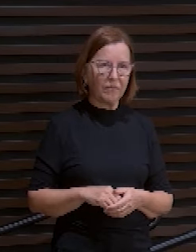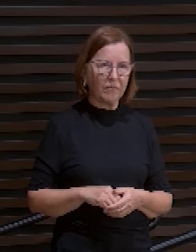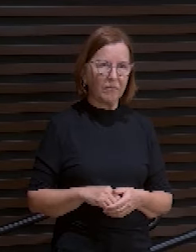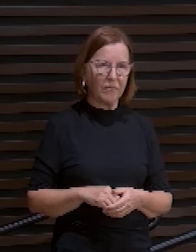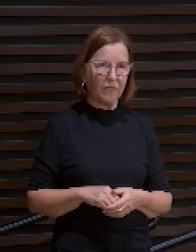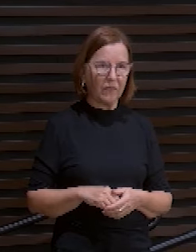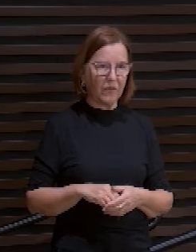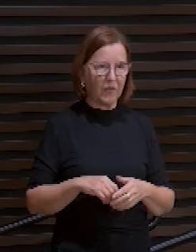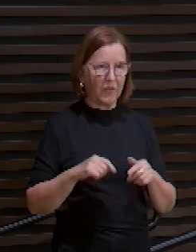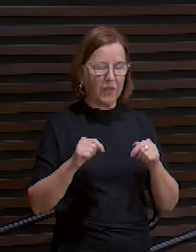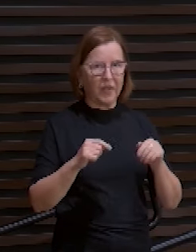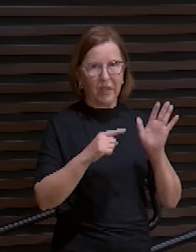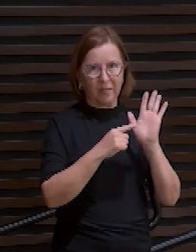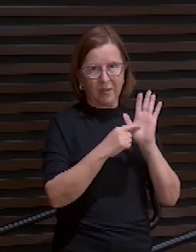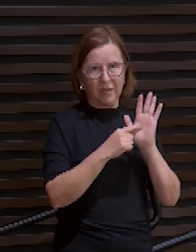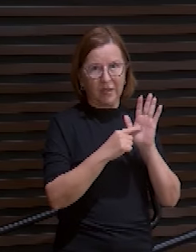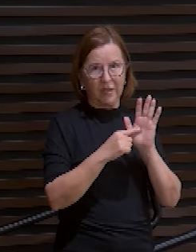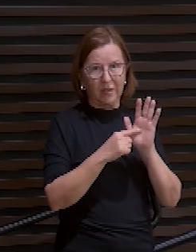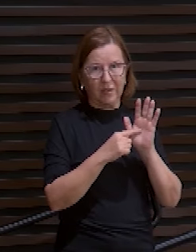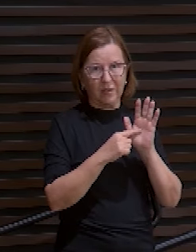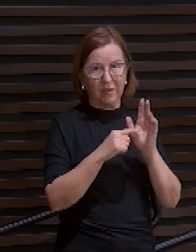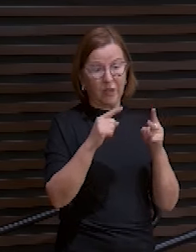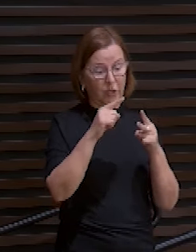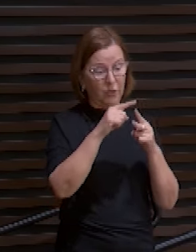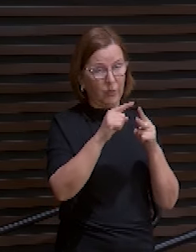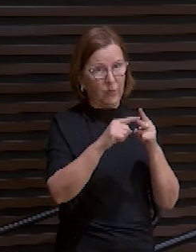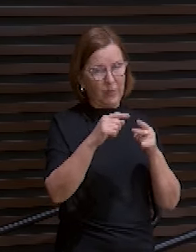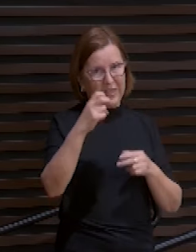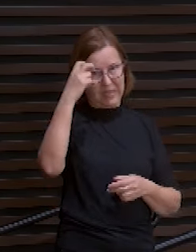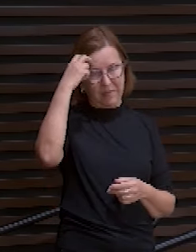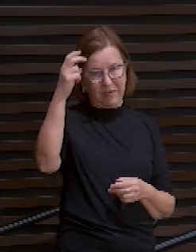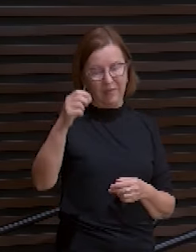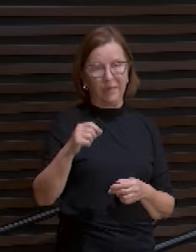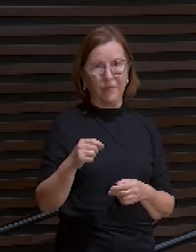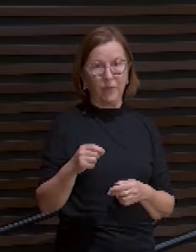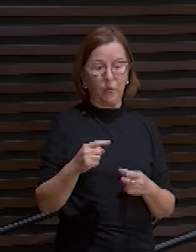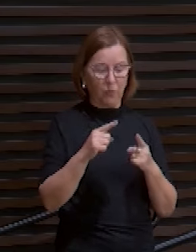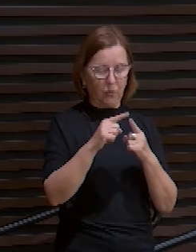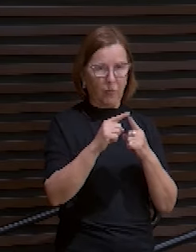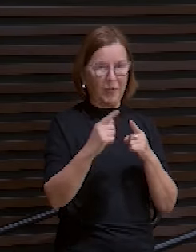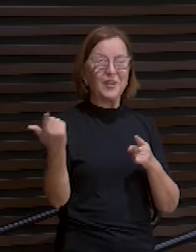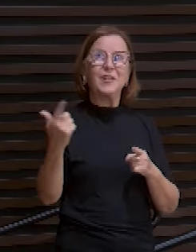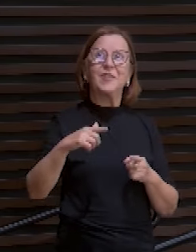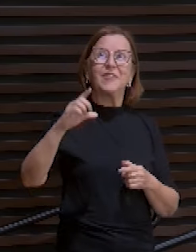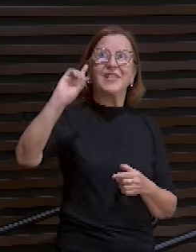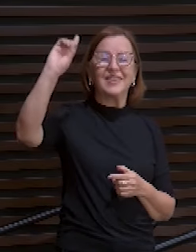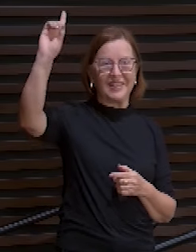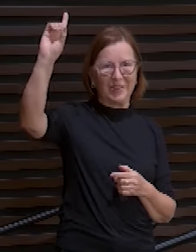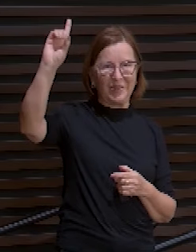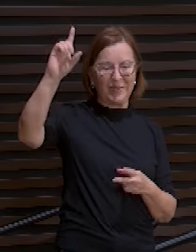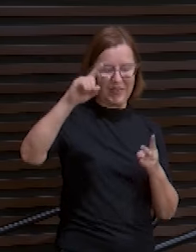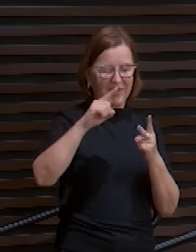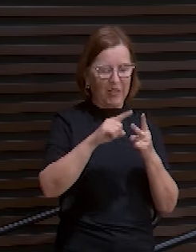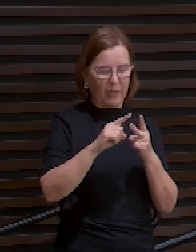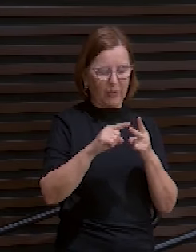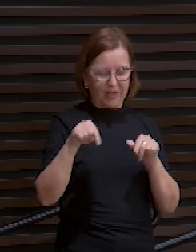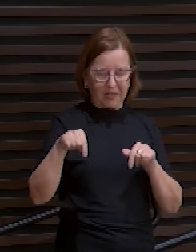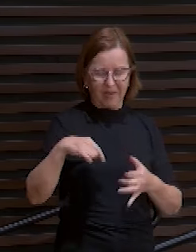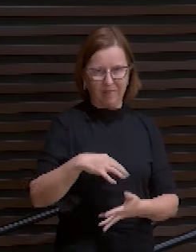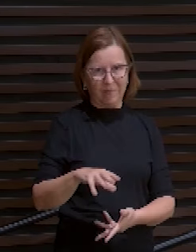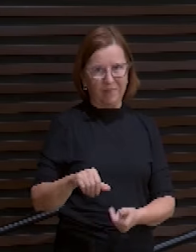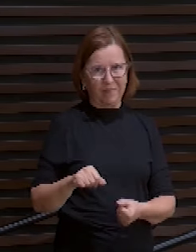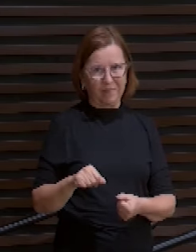são nos apresentadas duas sabedorias uma que vem do alto e a outra terrena